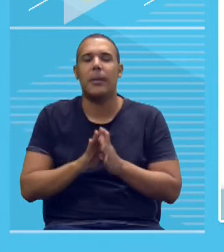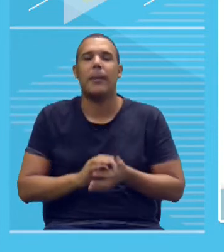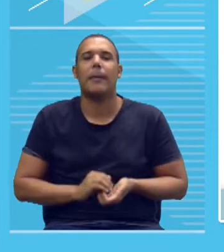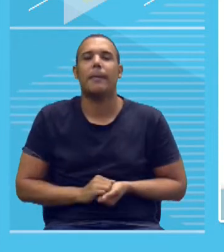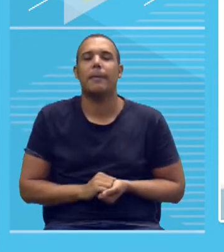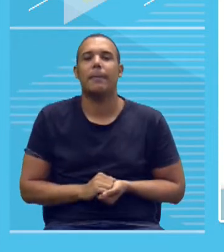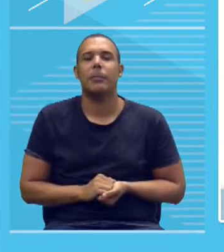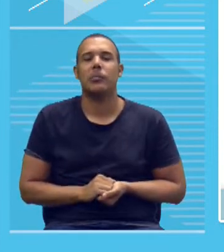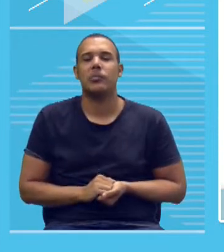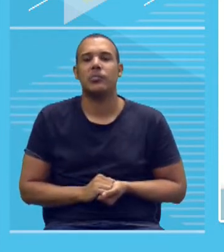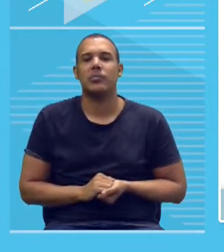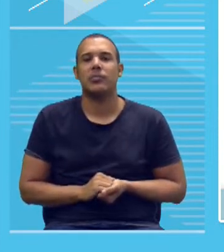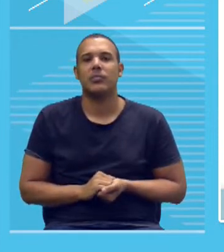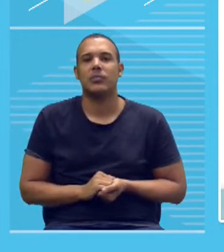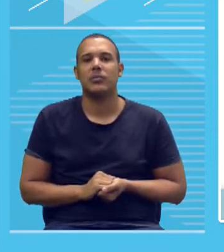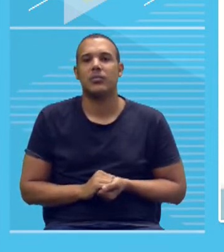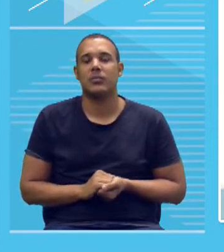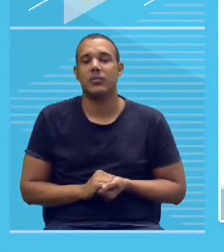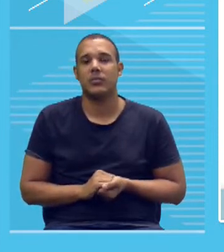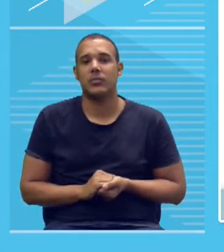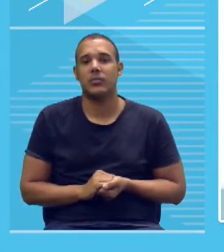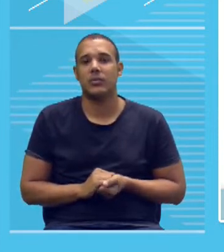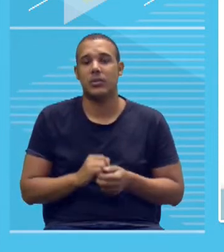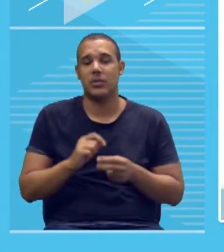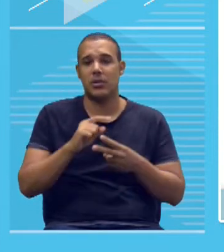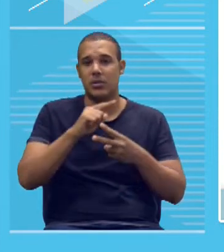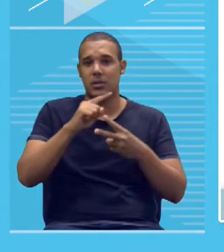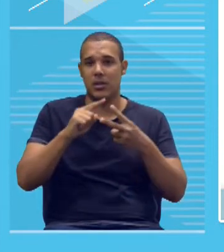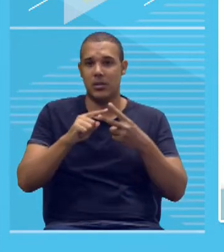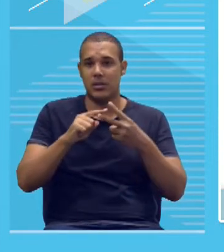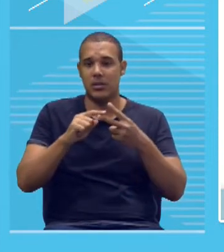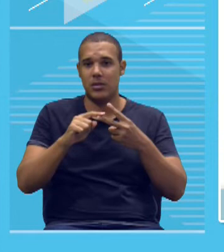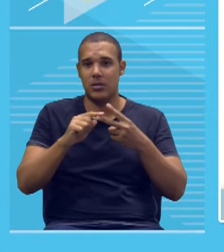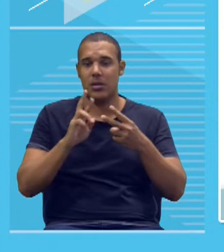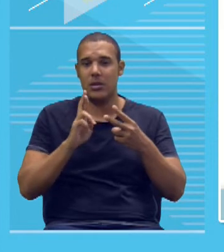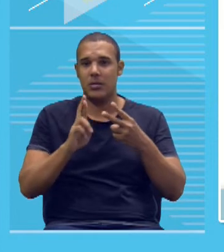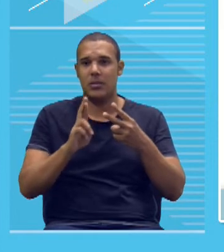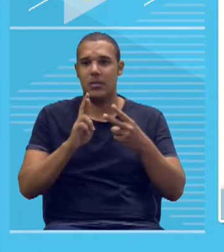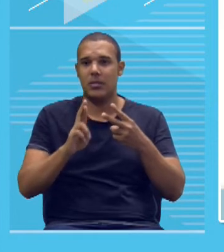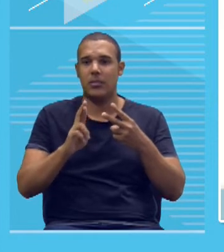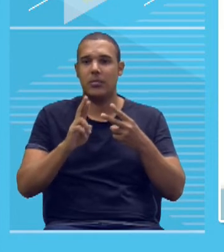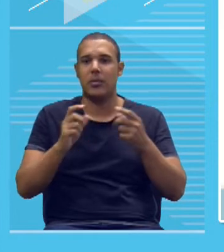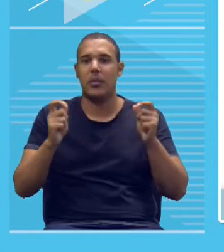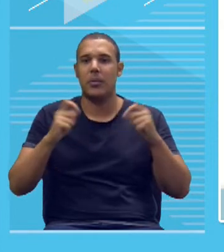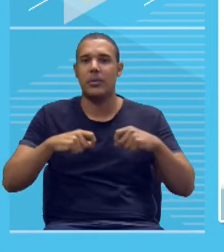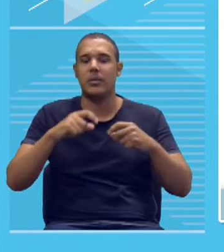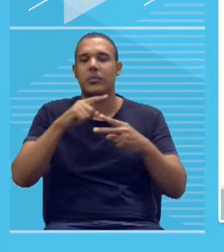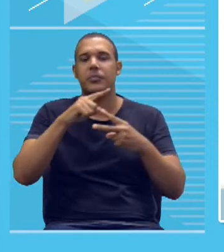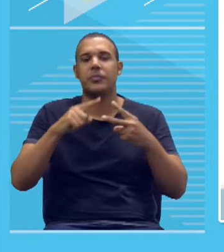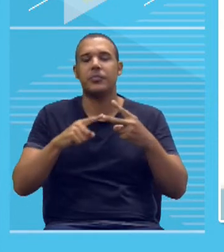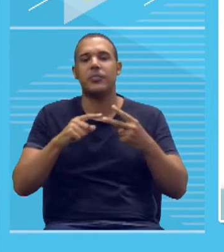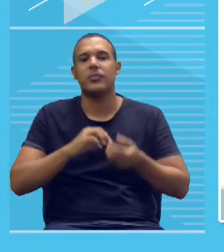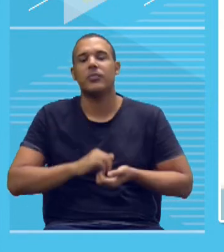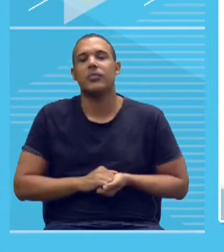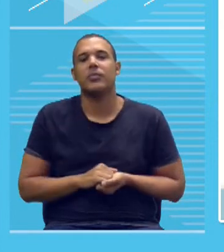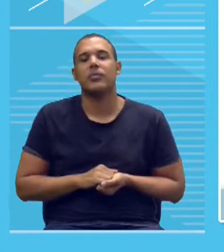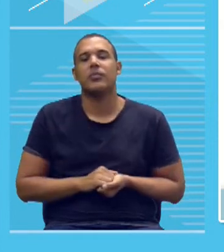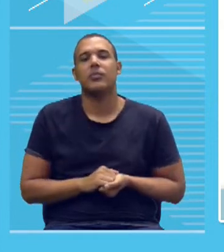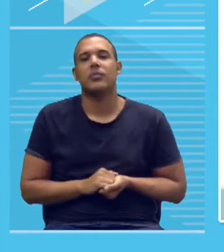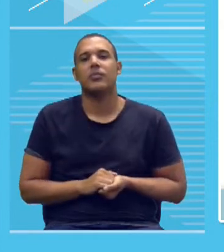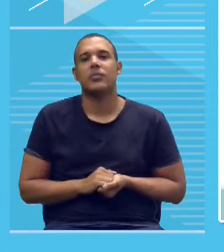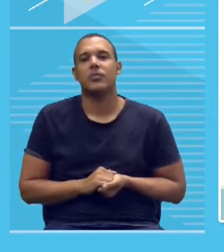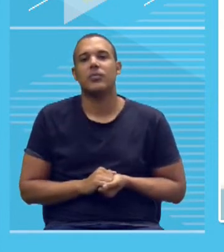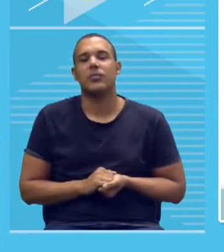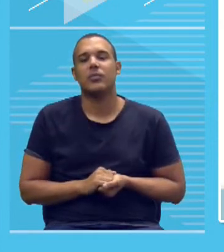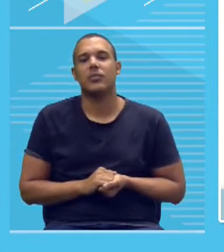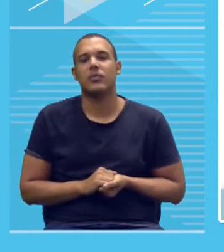eu tenho duas formas para fazer isso aqui primeiro que eu posso as até três que eu posso fazer até